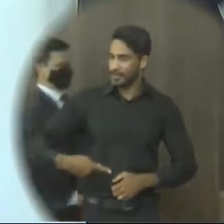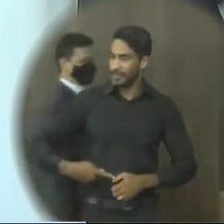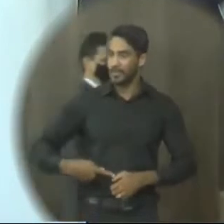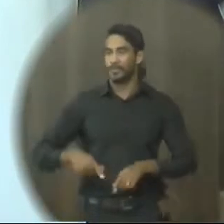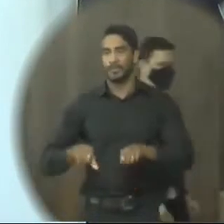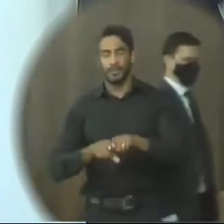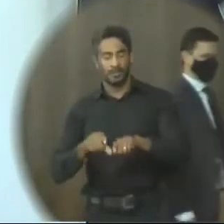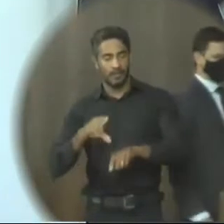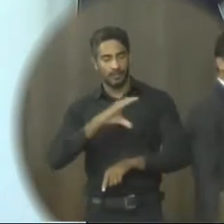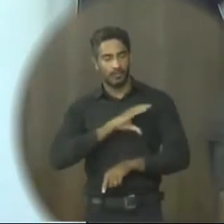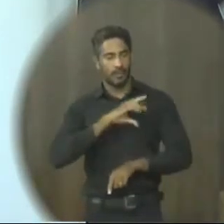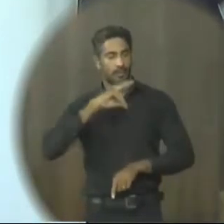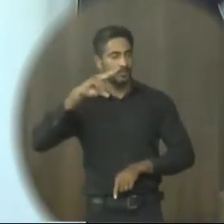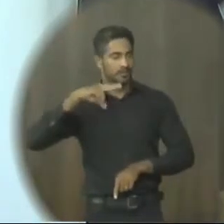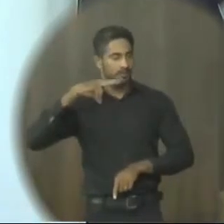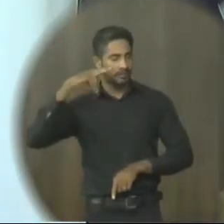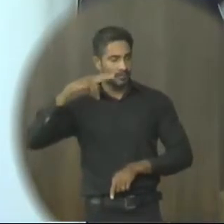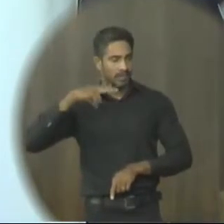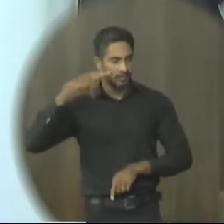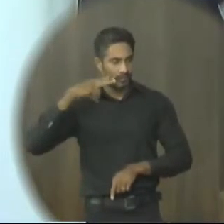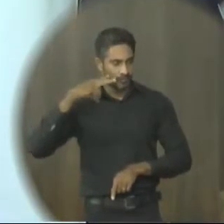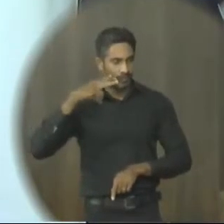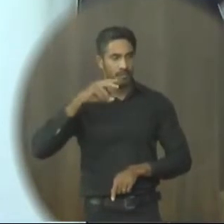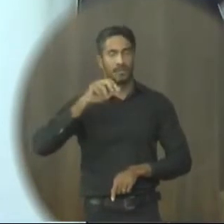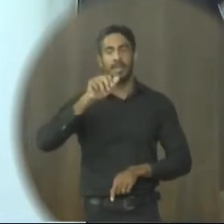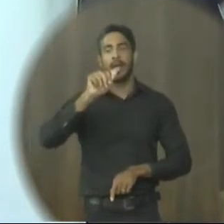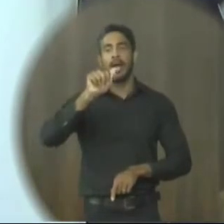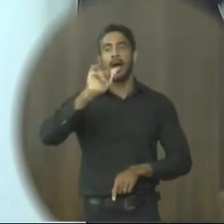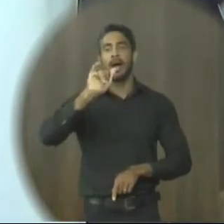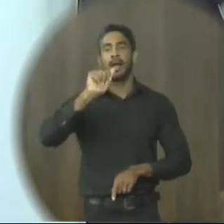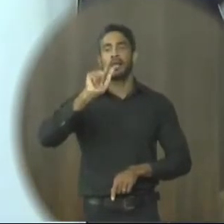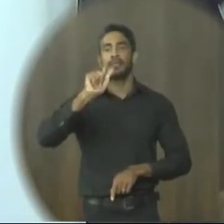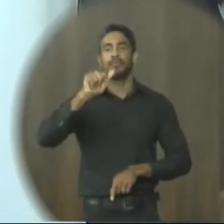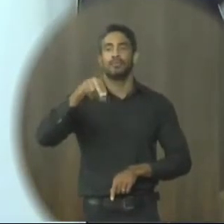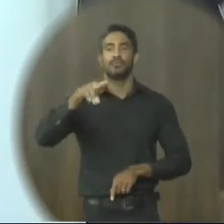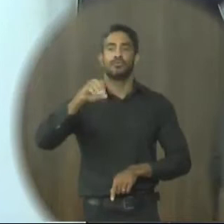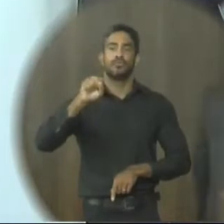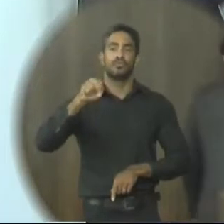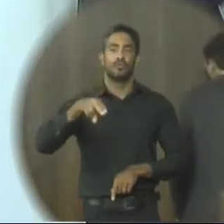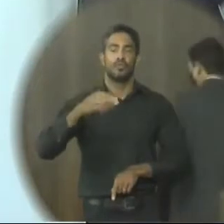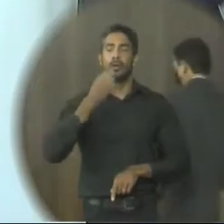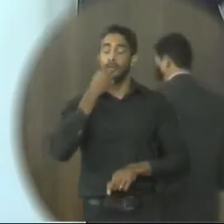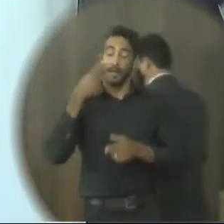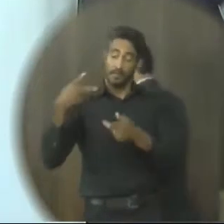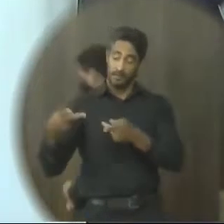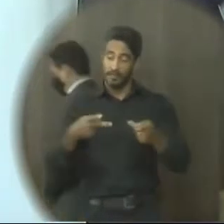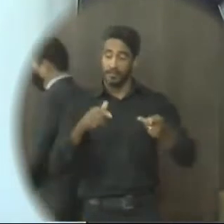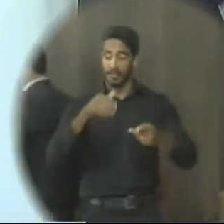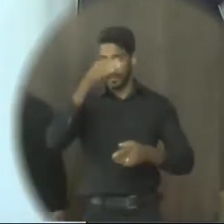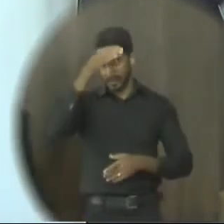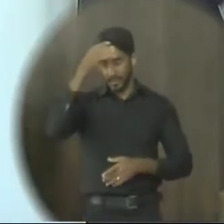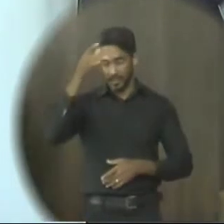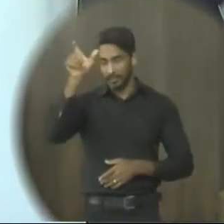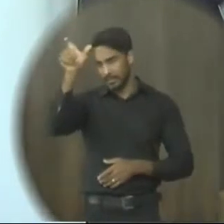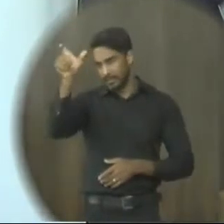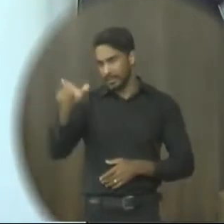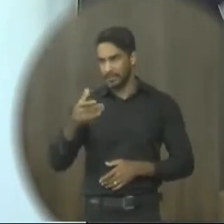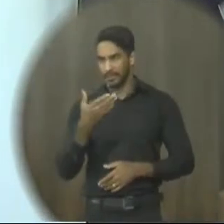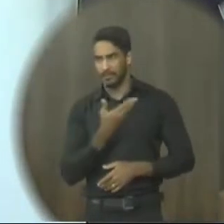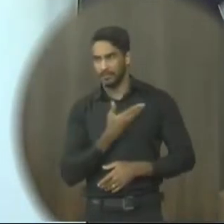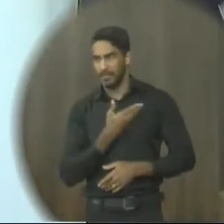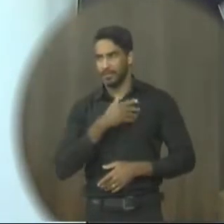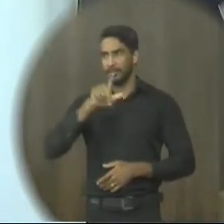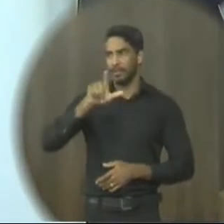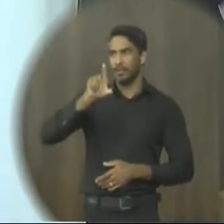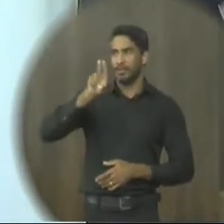nobres colegas vereadores, Ailson, Carlos, sejam bem-vindos a essa casa. Na pessoa do meu amigo